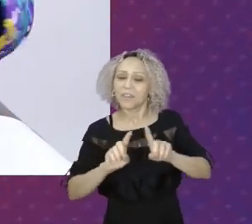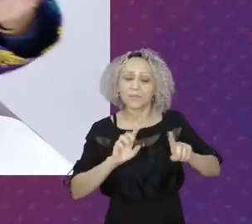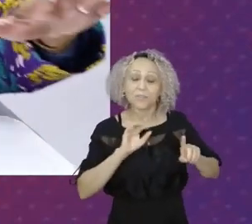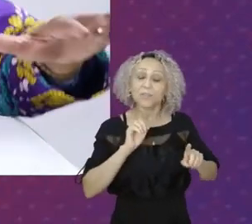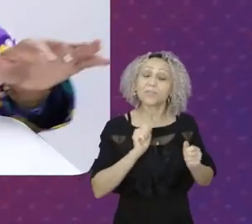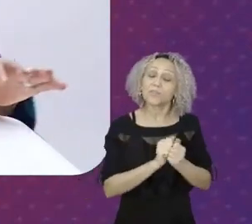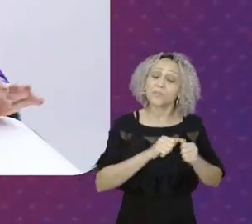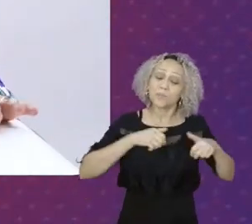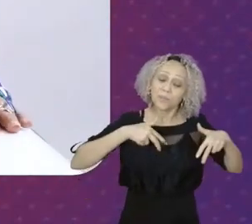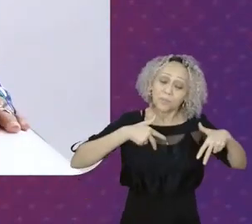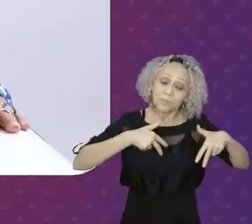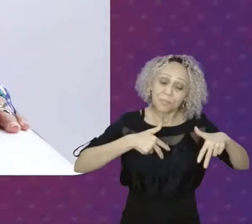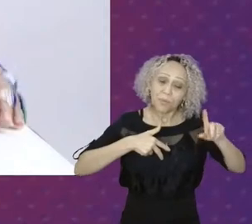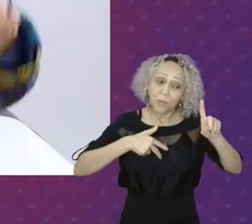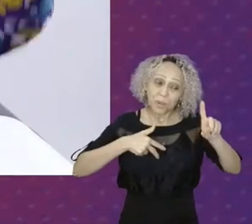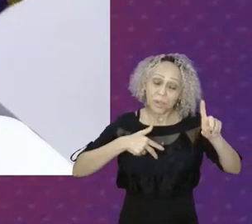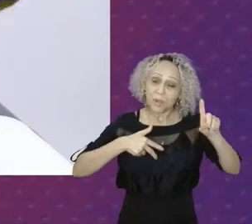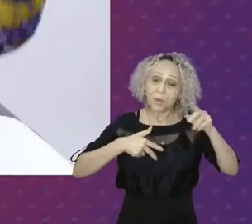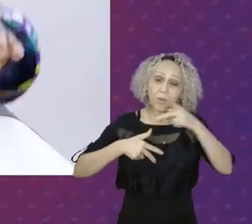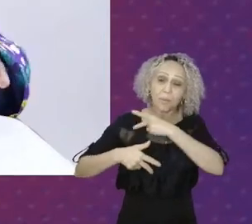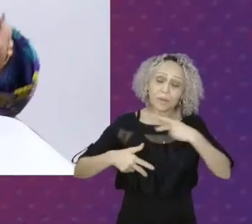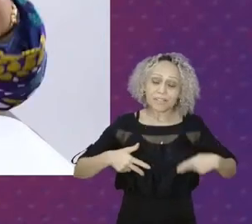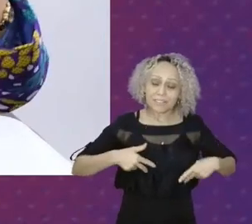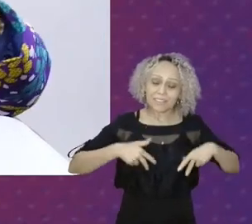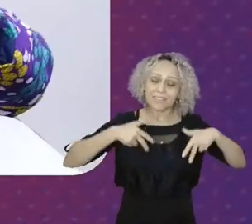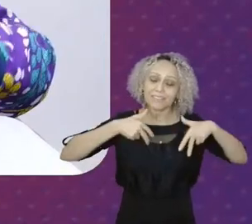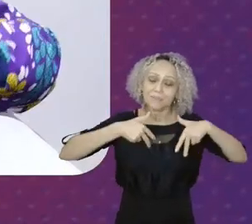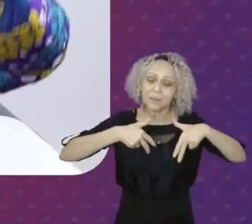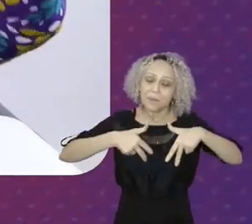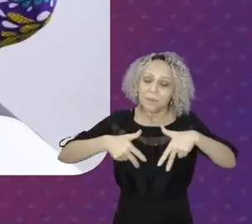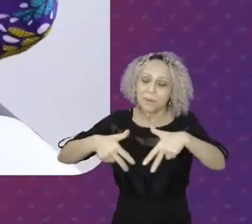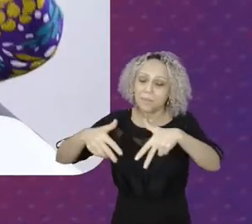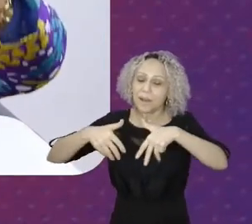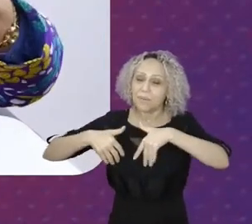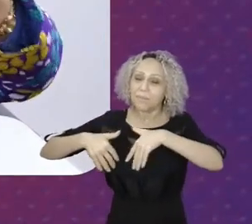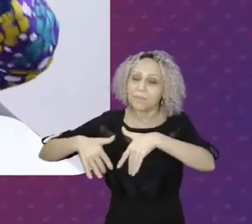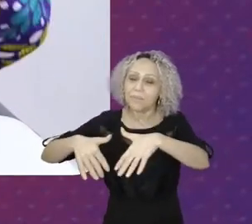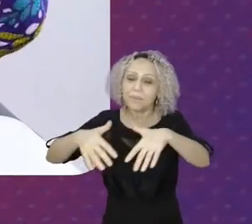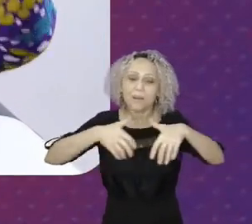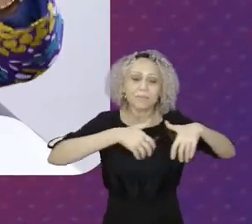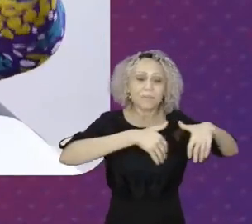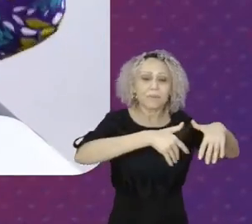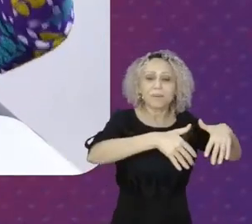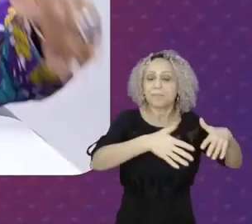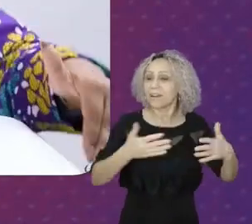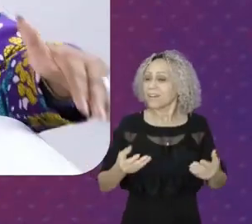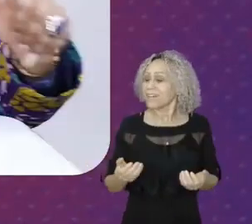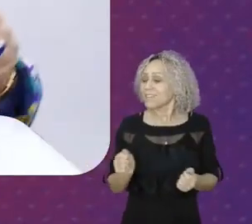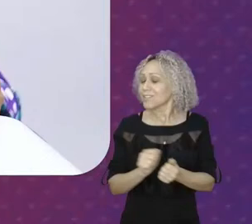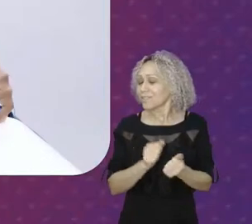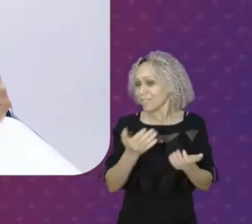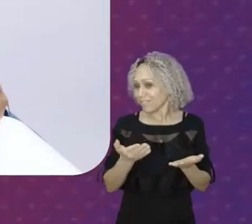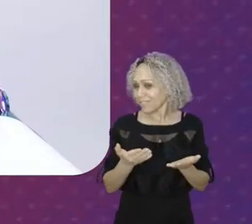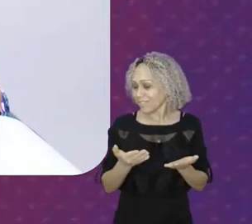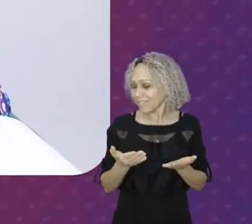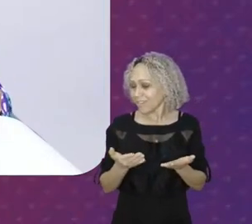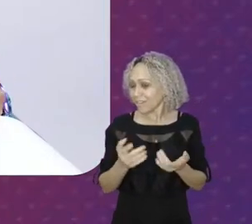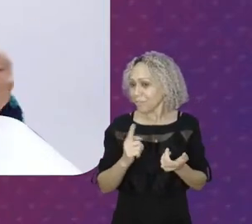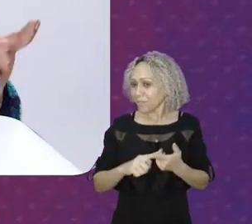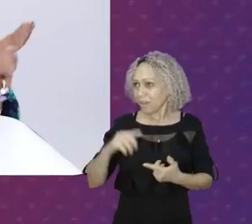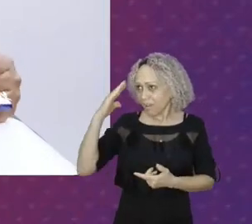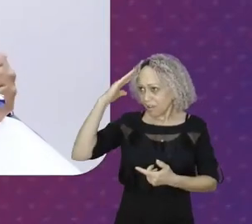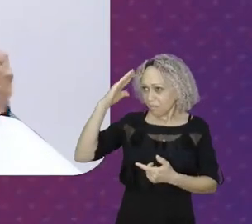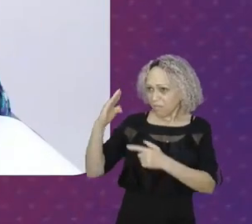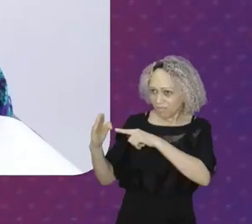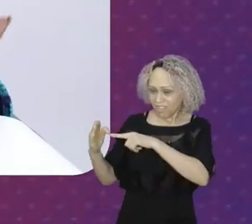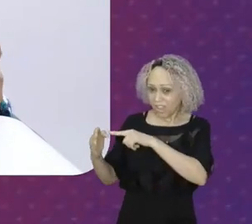são a base da pirâmide, aqueles que estão nas linhas da desigualdade, estão lá embaixo, né?